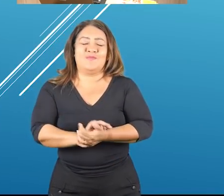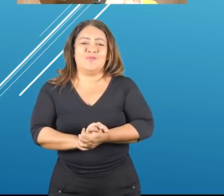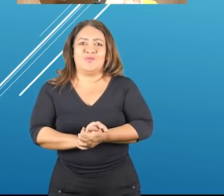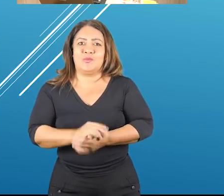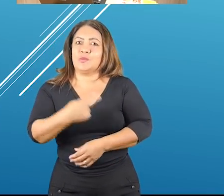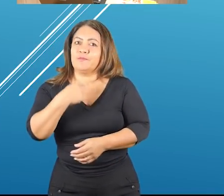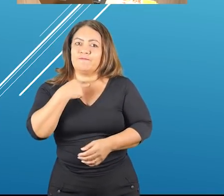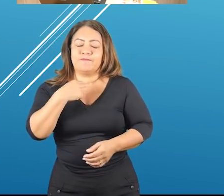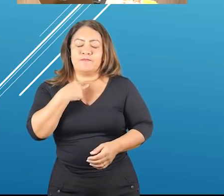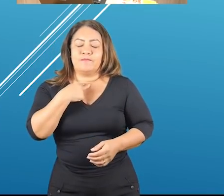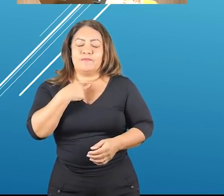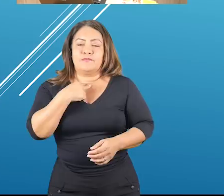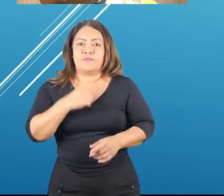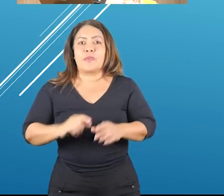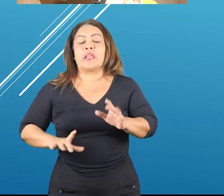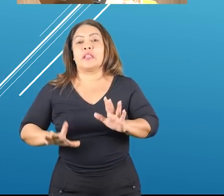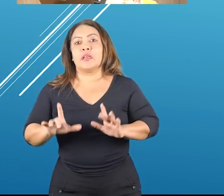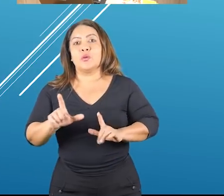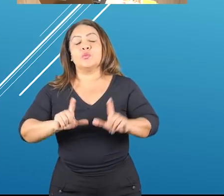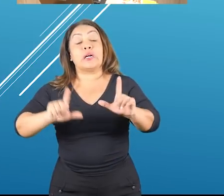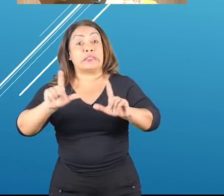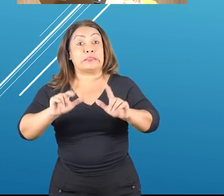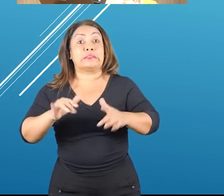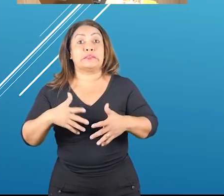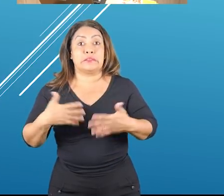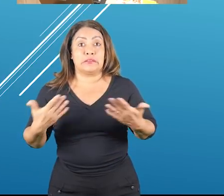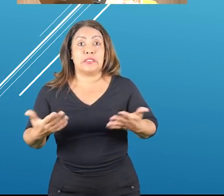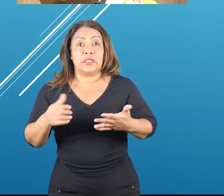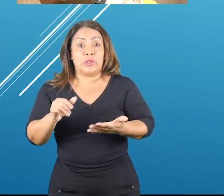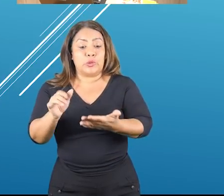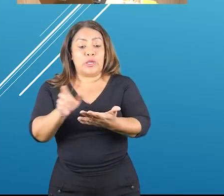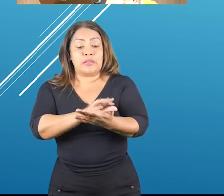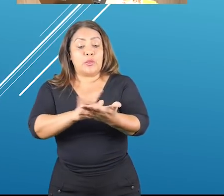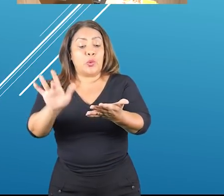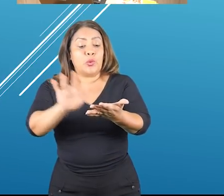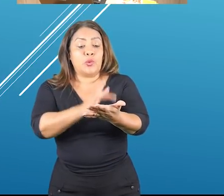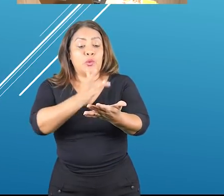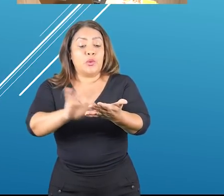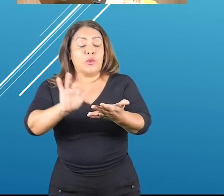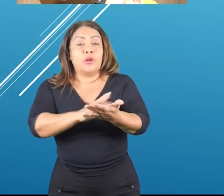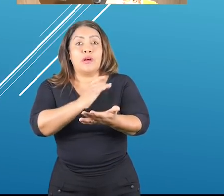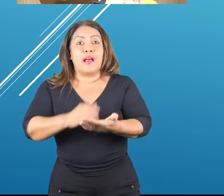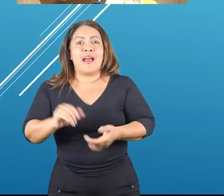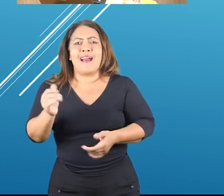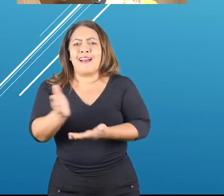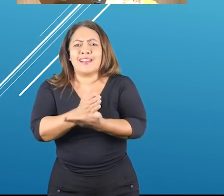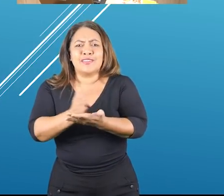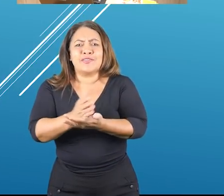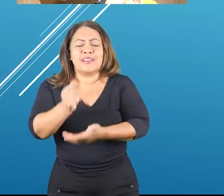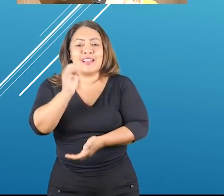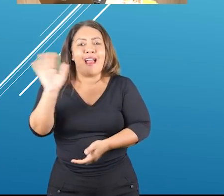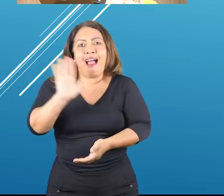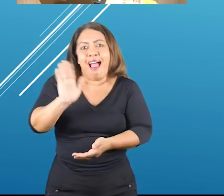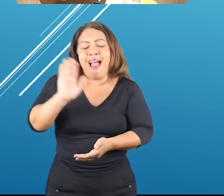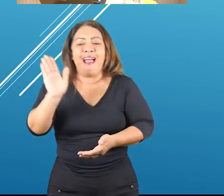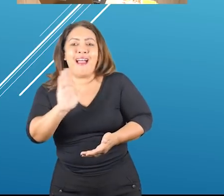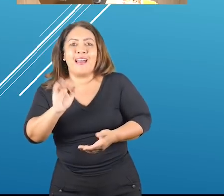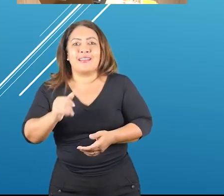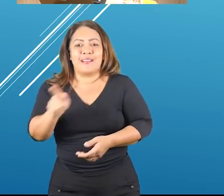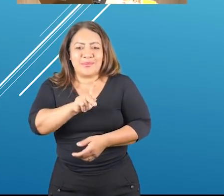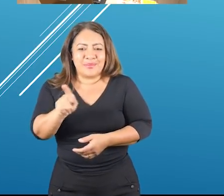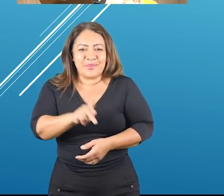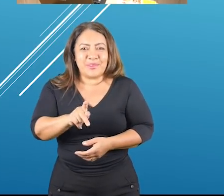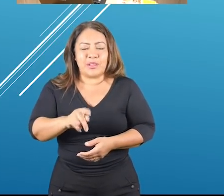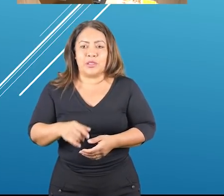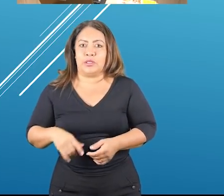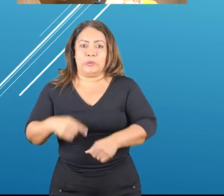gente mostre, que mande vídeos, que as crianças vejam aqueles olás da professora, quer dizer, ela não